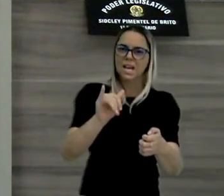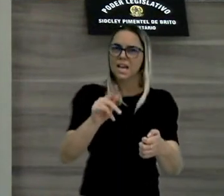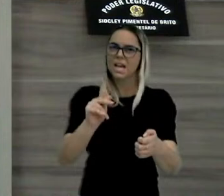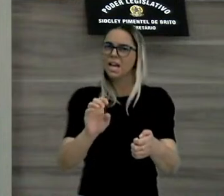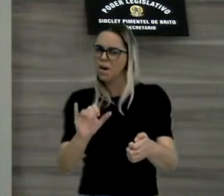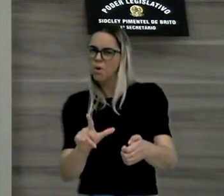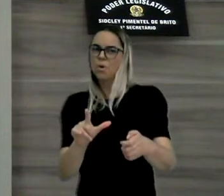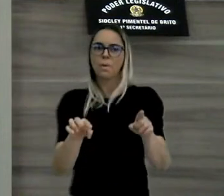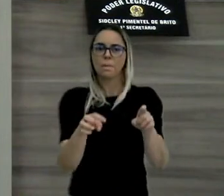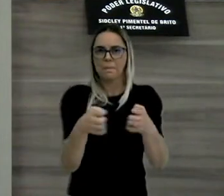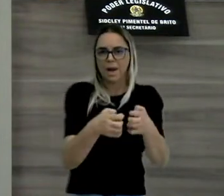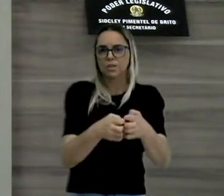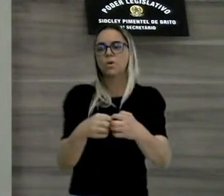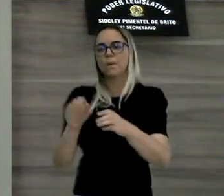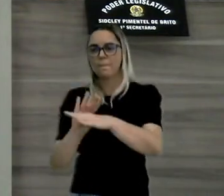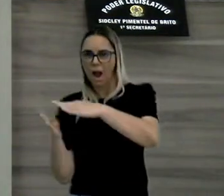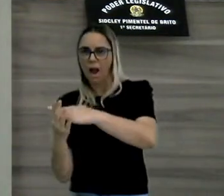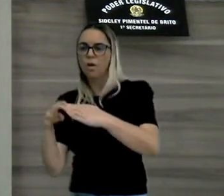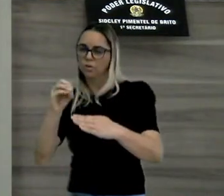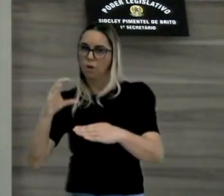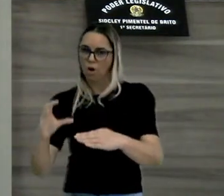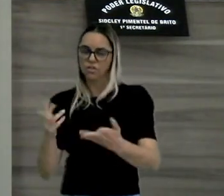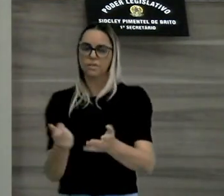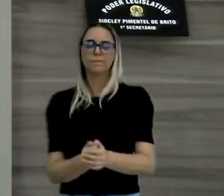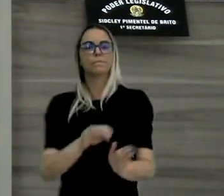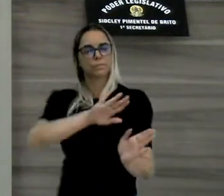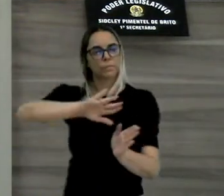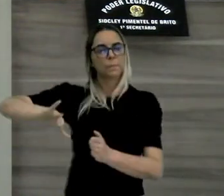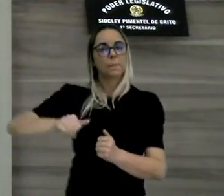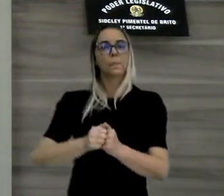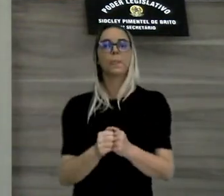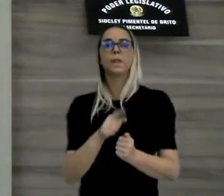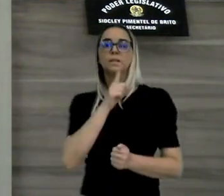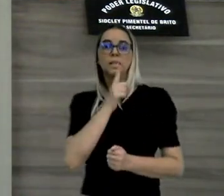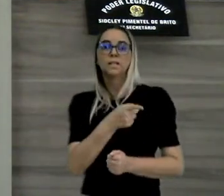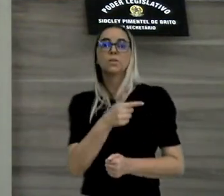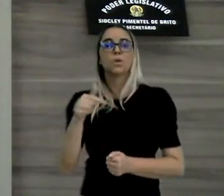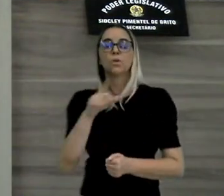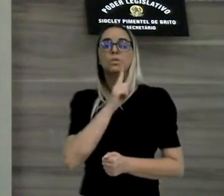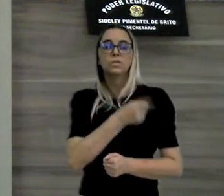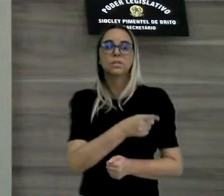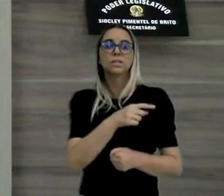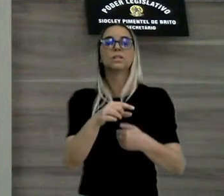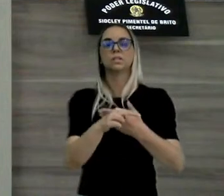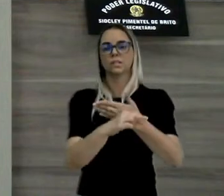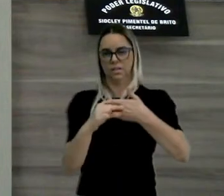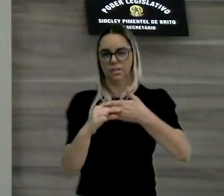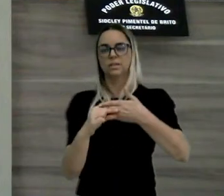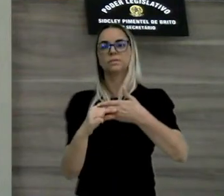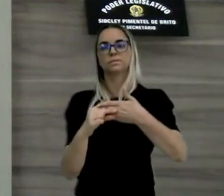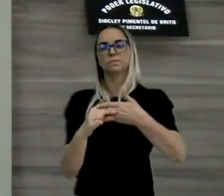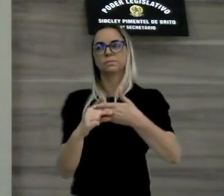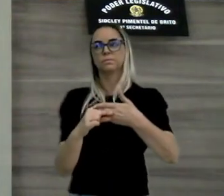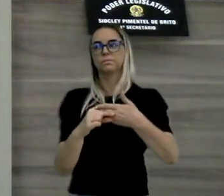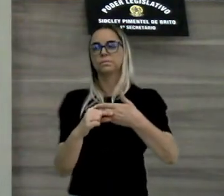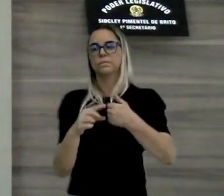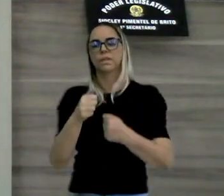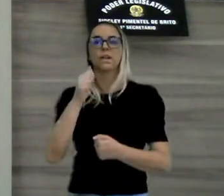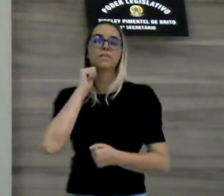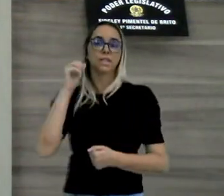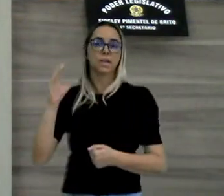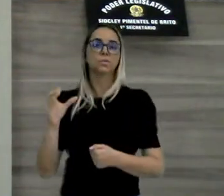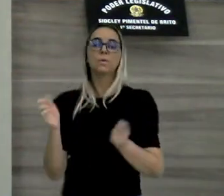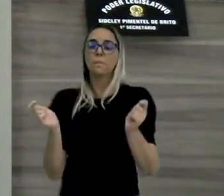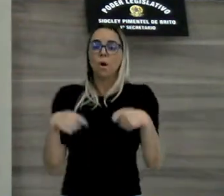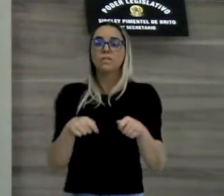Costa indicação Legislativa número 66/2022 de autoria do vereador avanil Sebastião Cavalcante que indica ao prefeito que